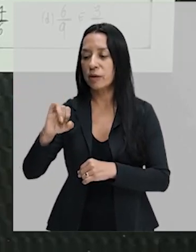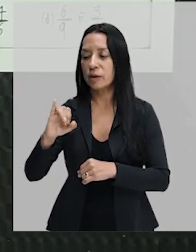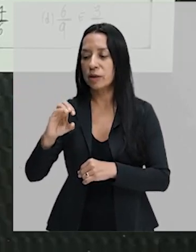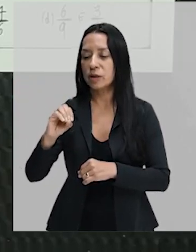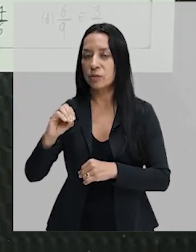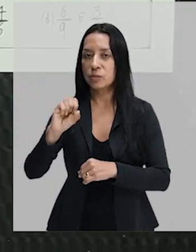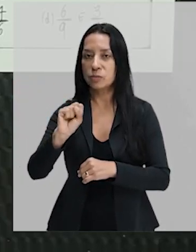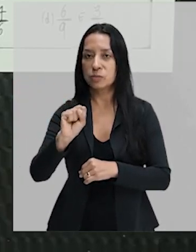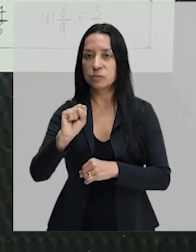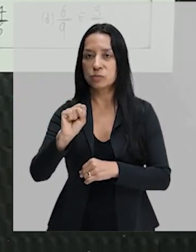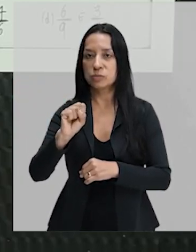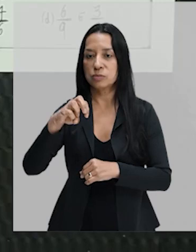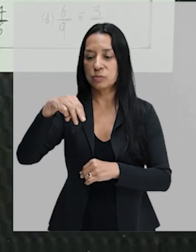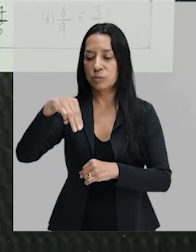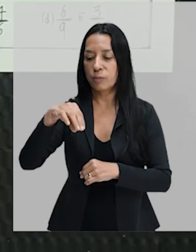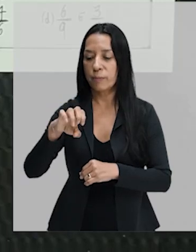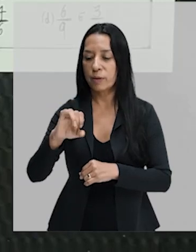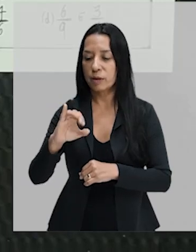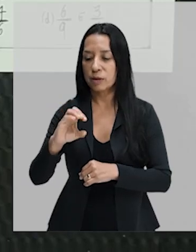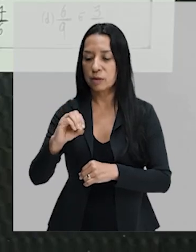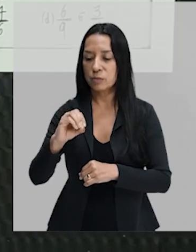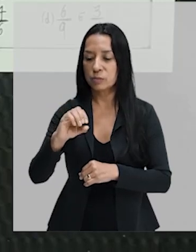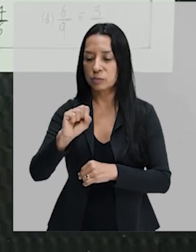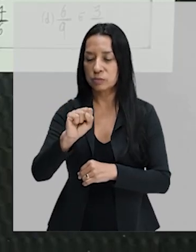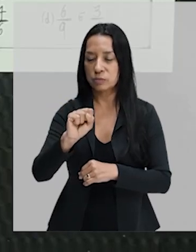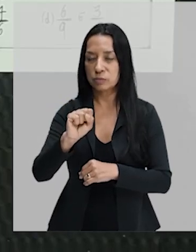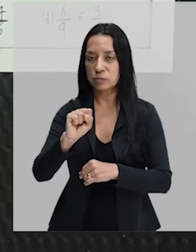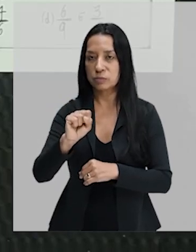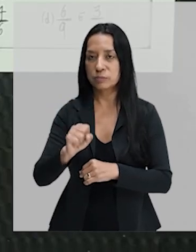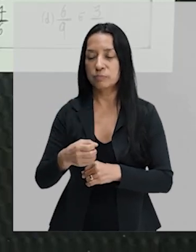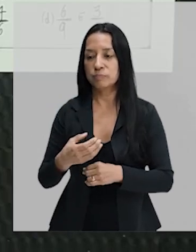meios. Então, o B